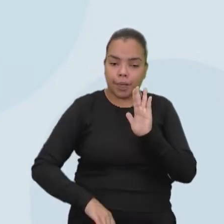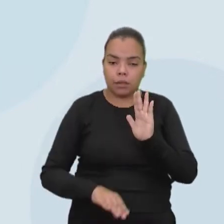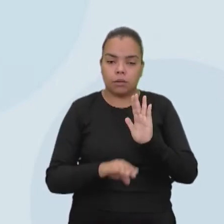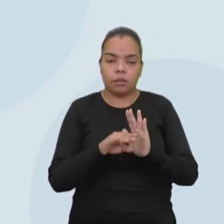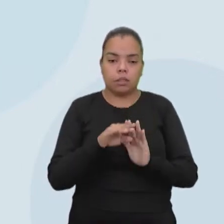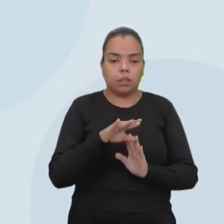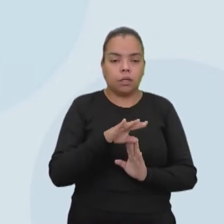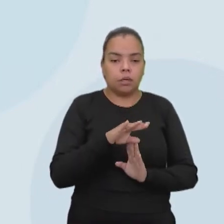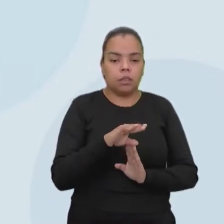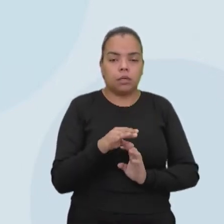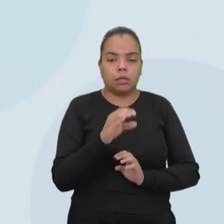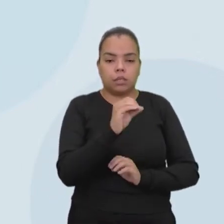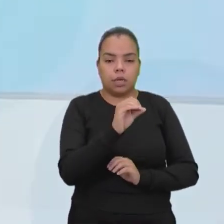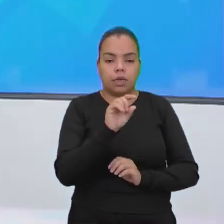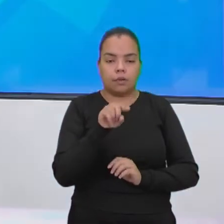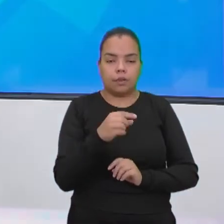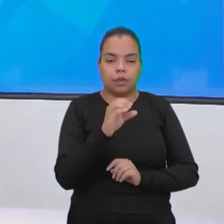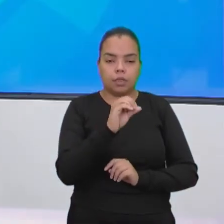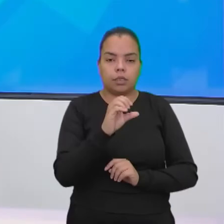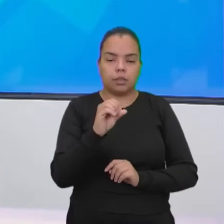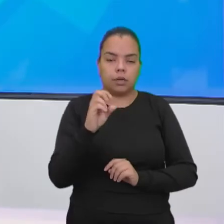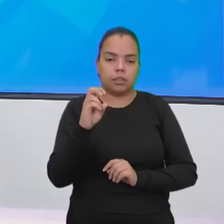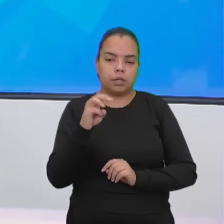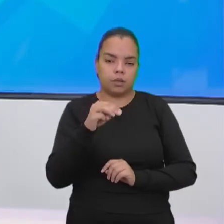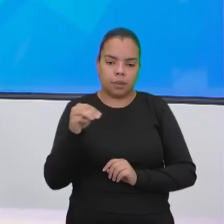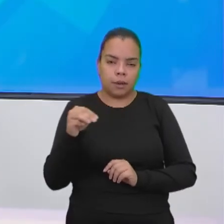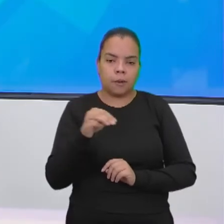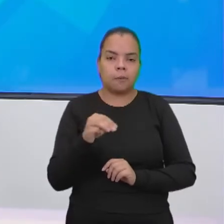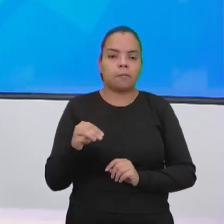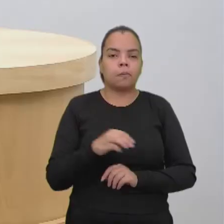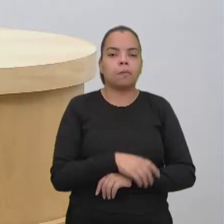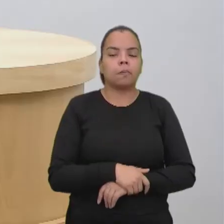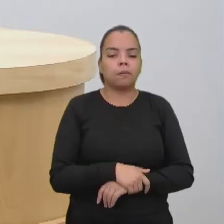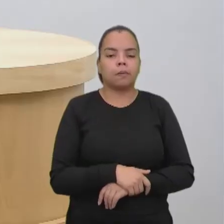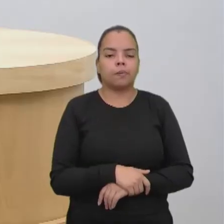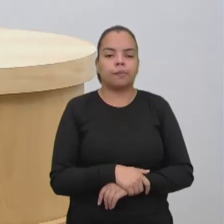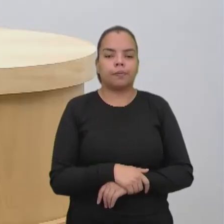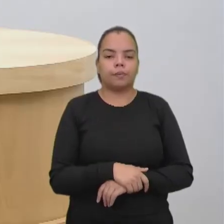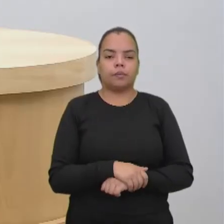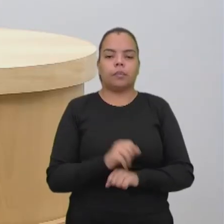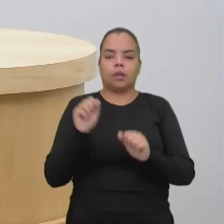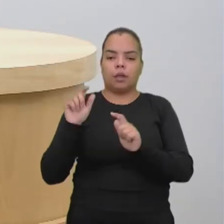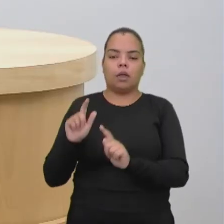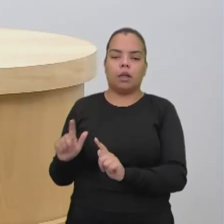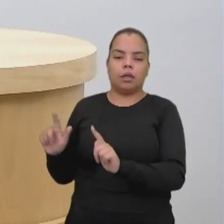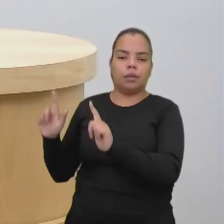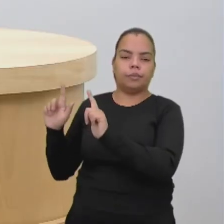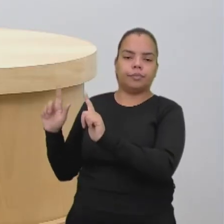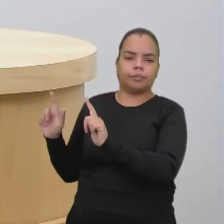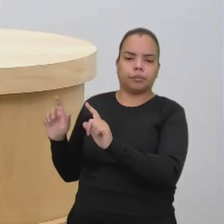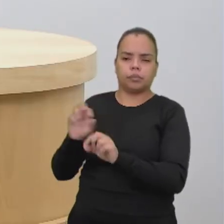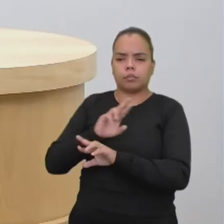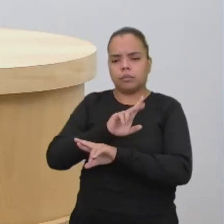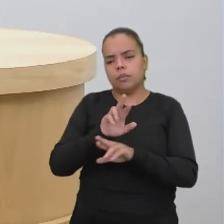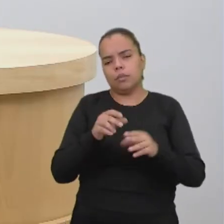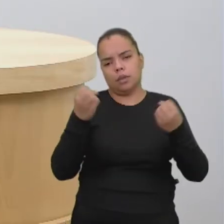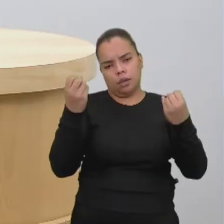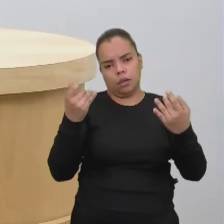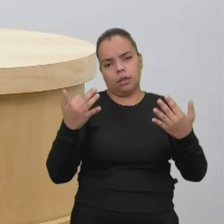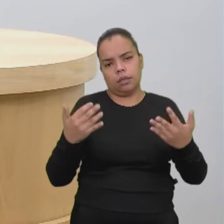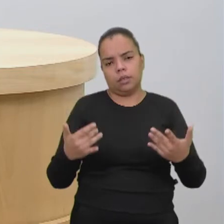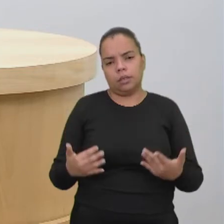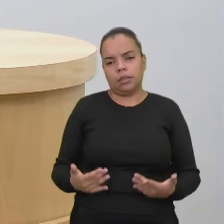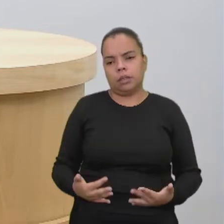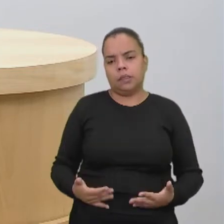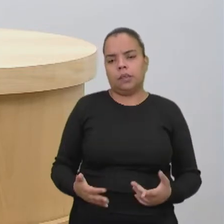milímetros. E aí a gente, né, fala isso, então é bom, legal trabalhar essa tabela aí com os alunos, né, que são características técnicas, né, e